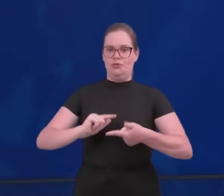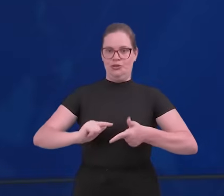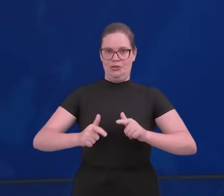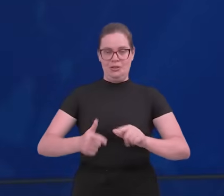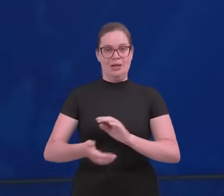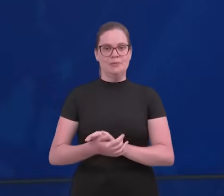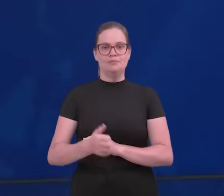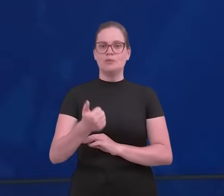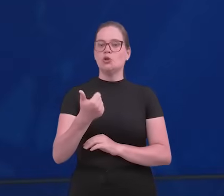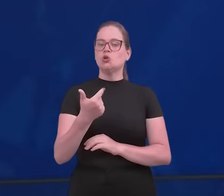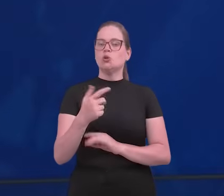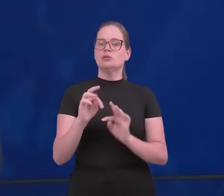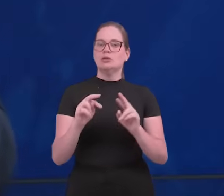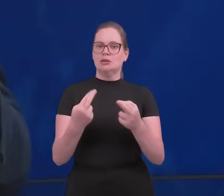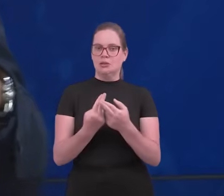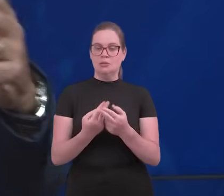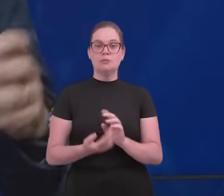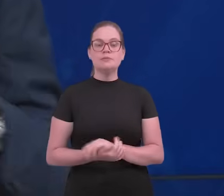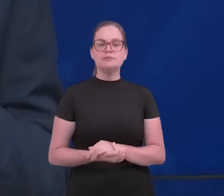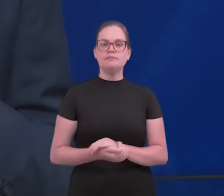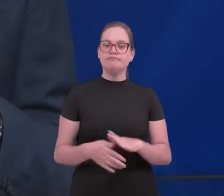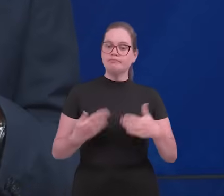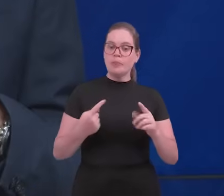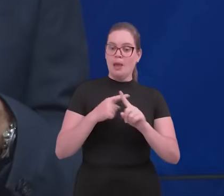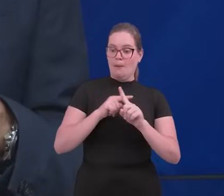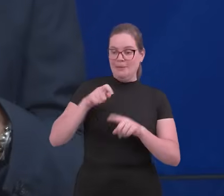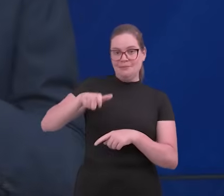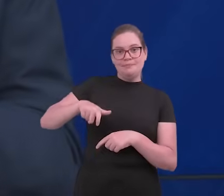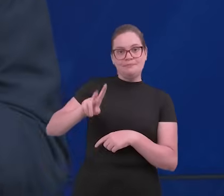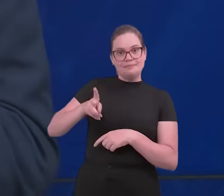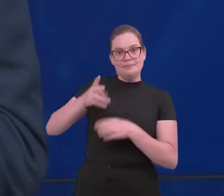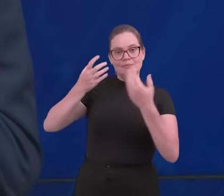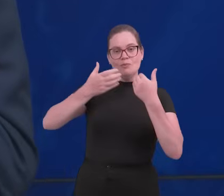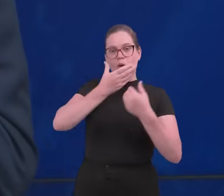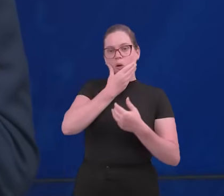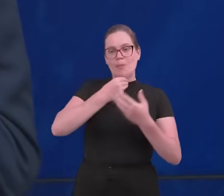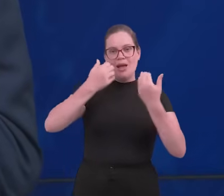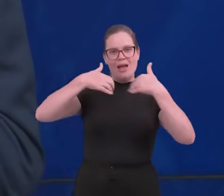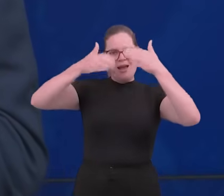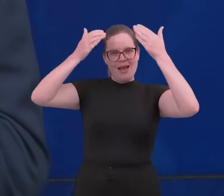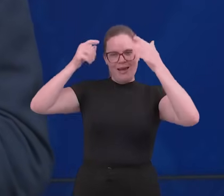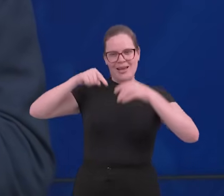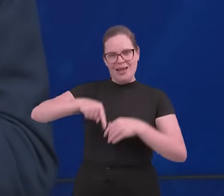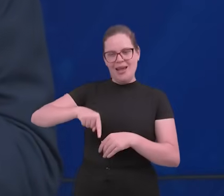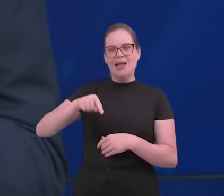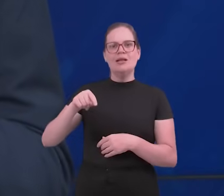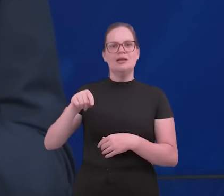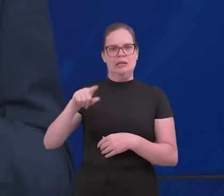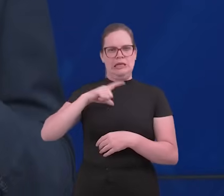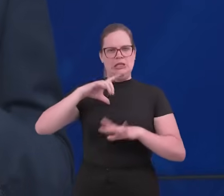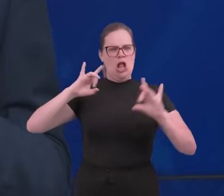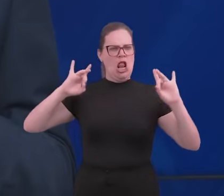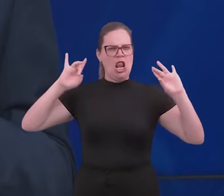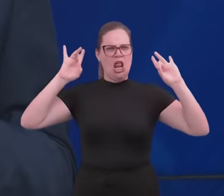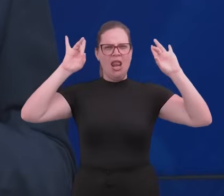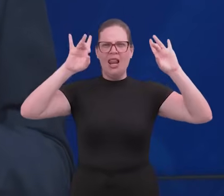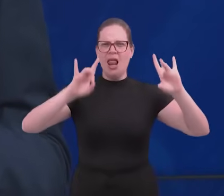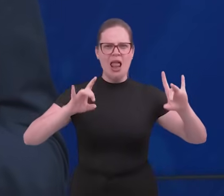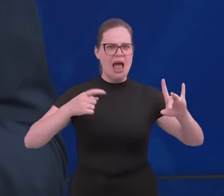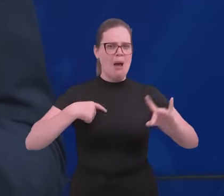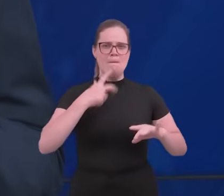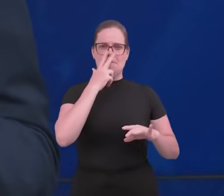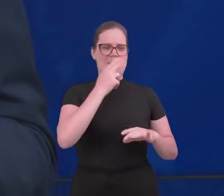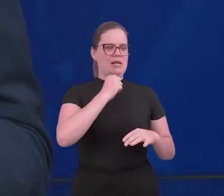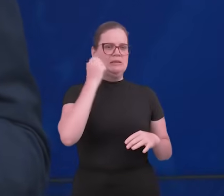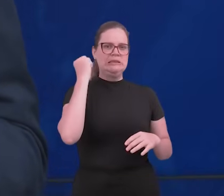Certamente, esse rei, que aterrorizava os parentes de Israel, usaria também da